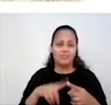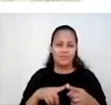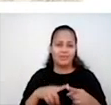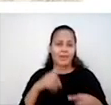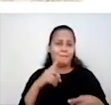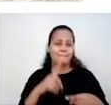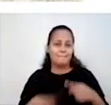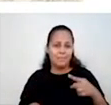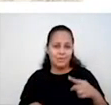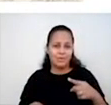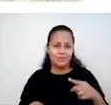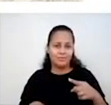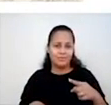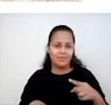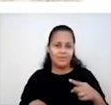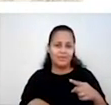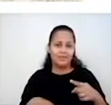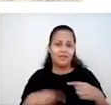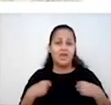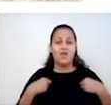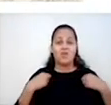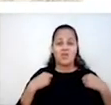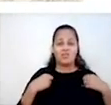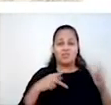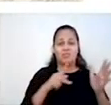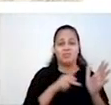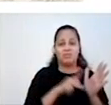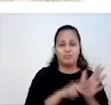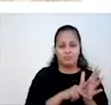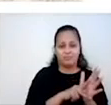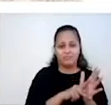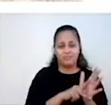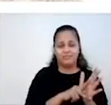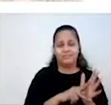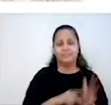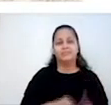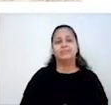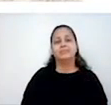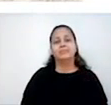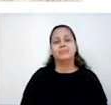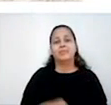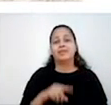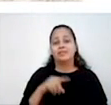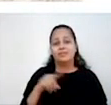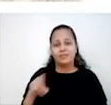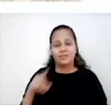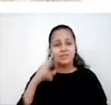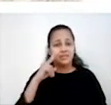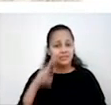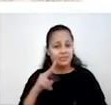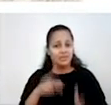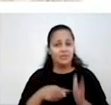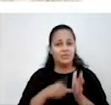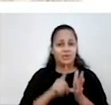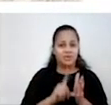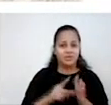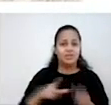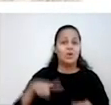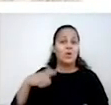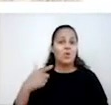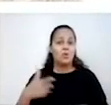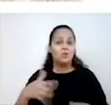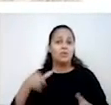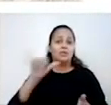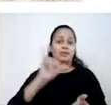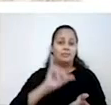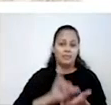porque era proibido andar sem as roupas apropriadas naquela região. Como vocês viram anteriormente,